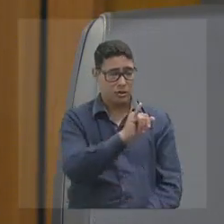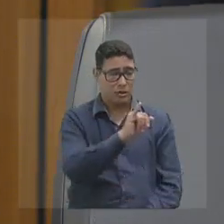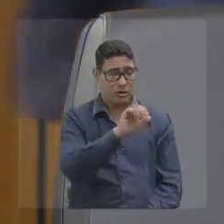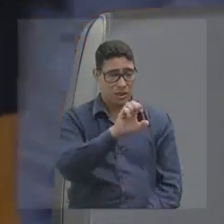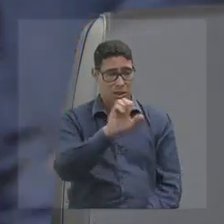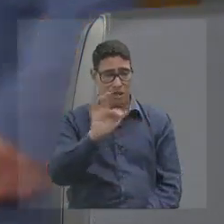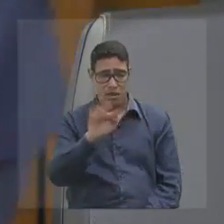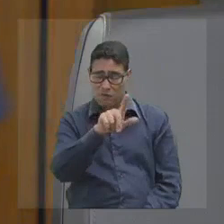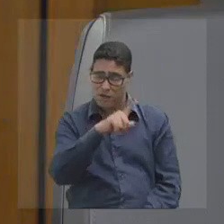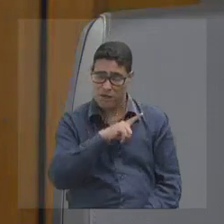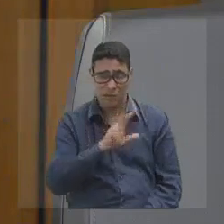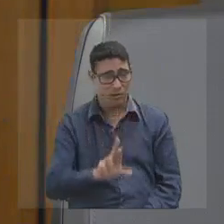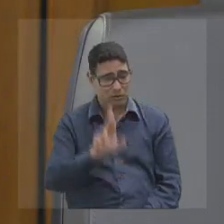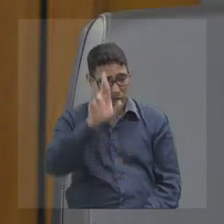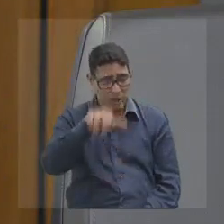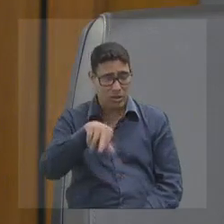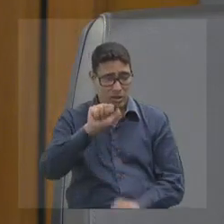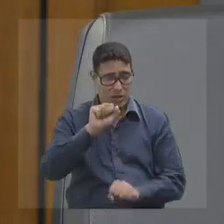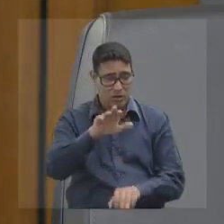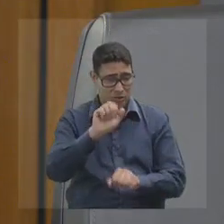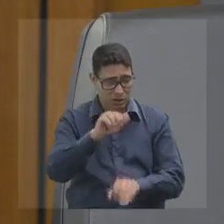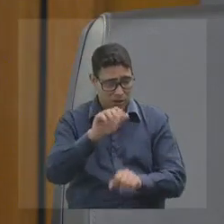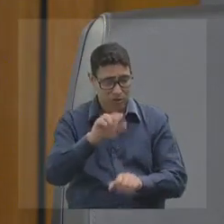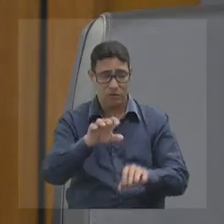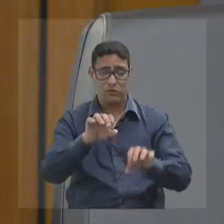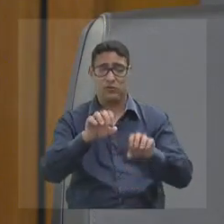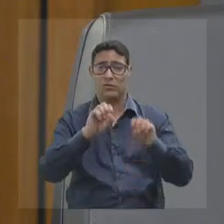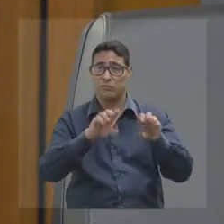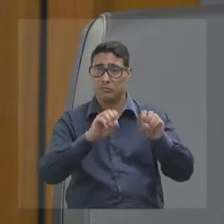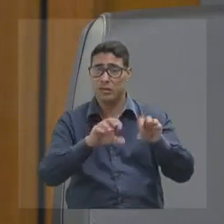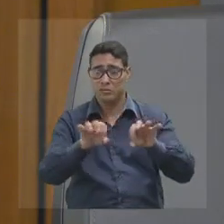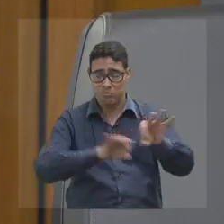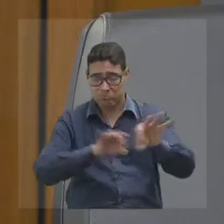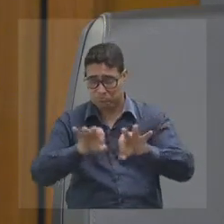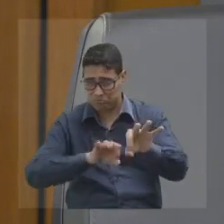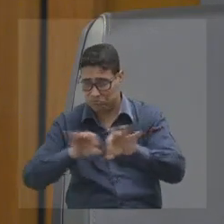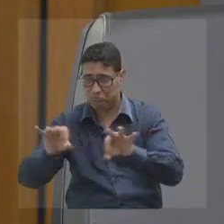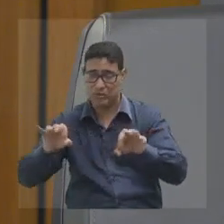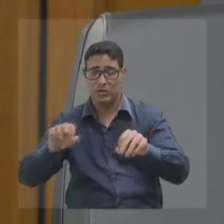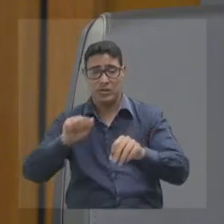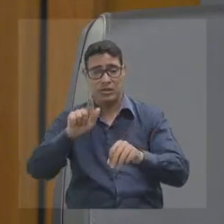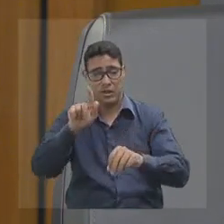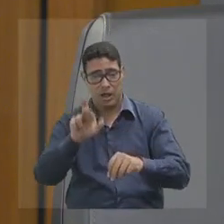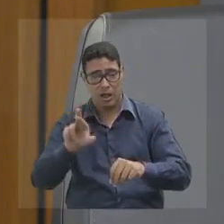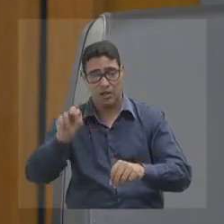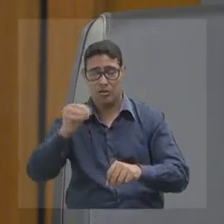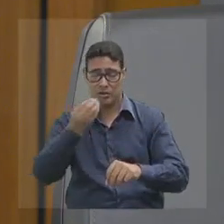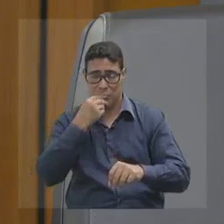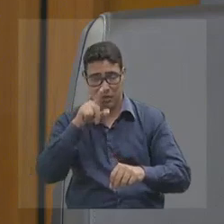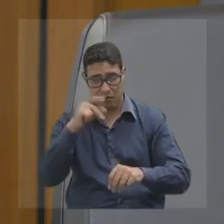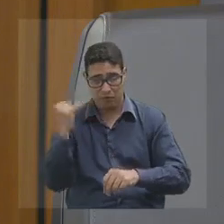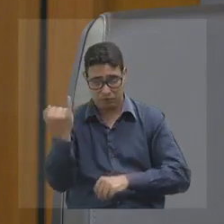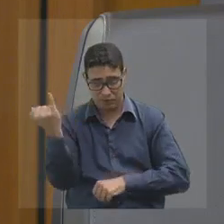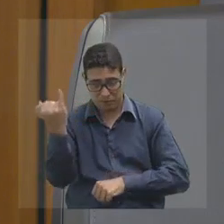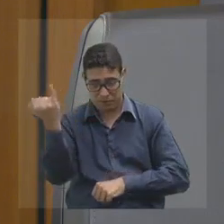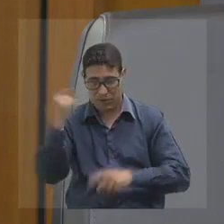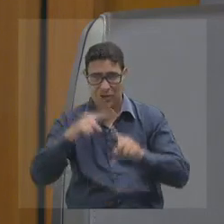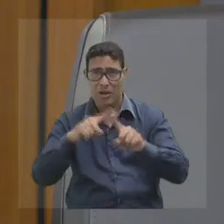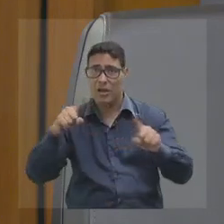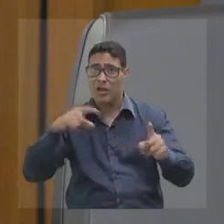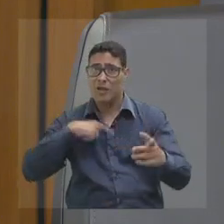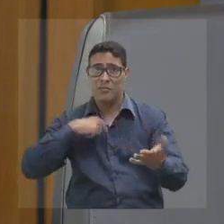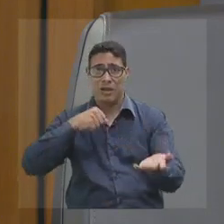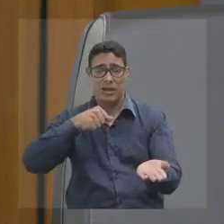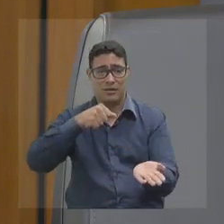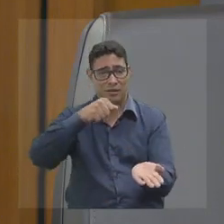educativo fazer um manejo sustentável do ambiente Agro alimentar é fundamental agora por mim gente que graça